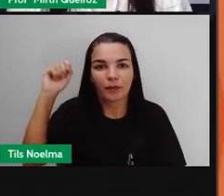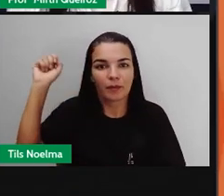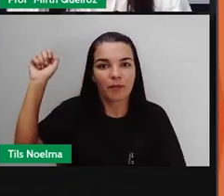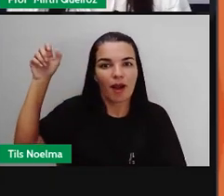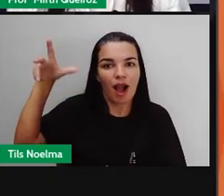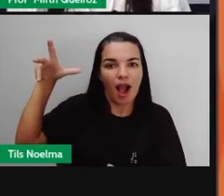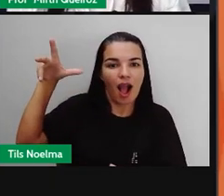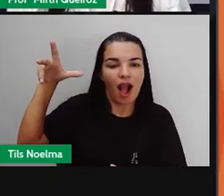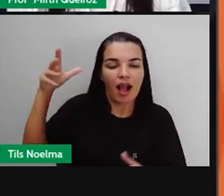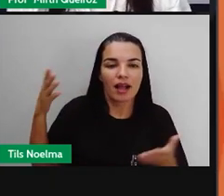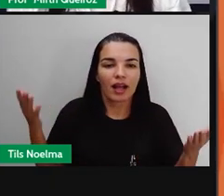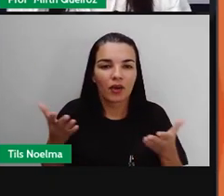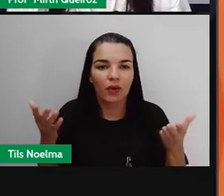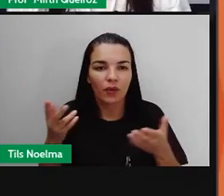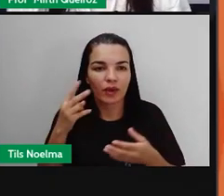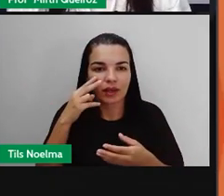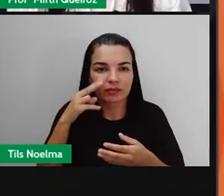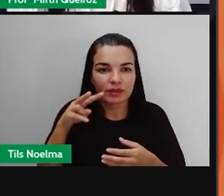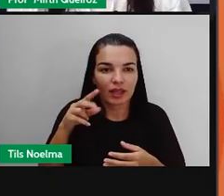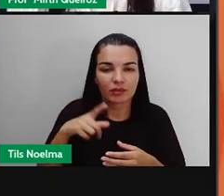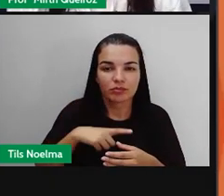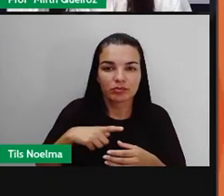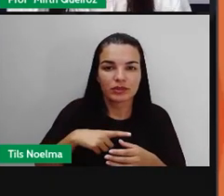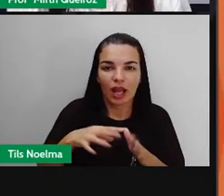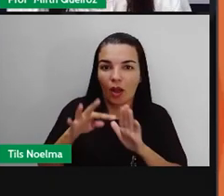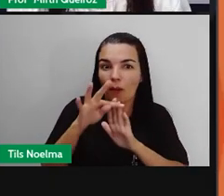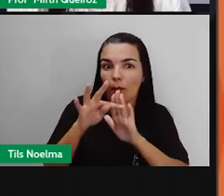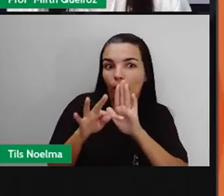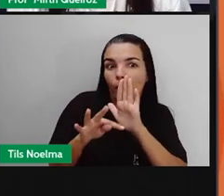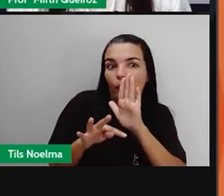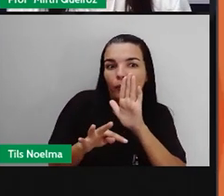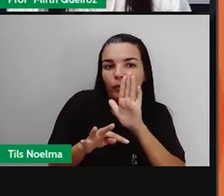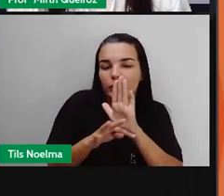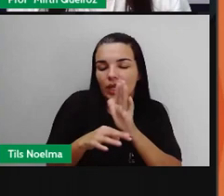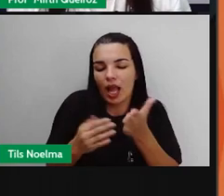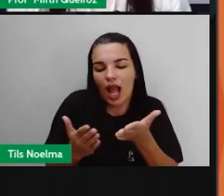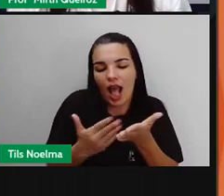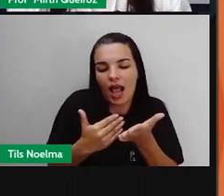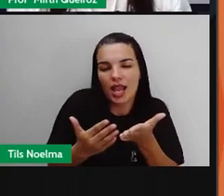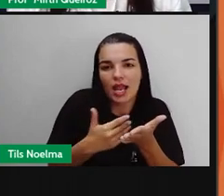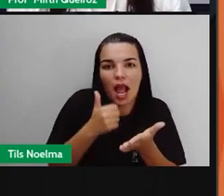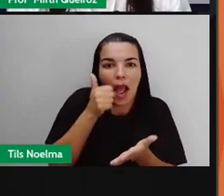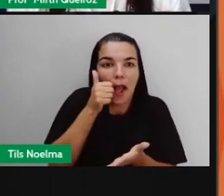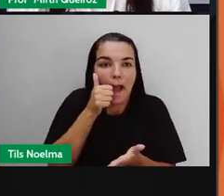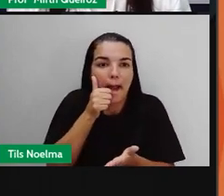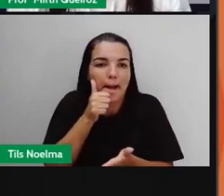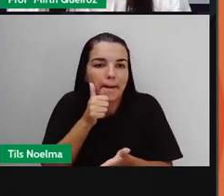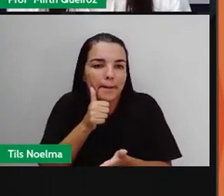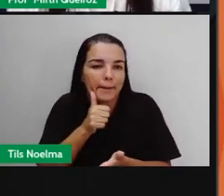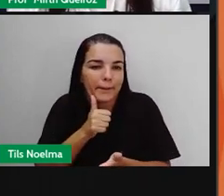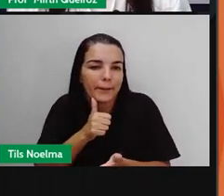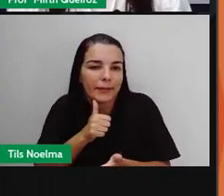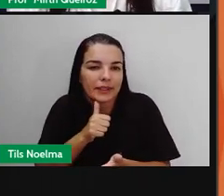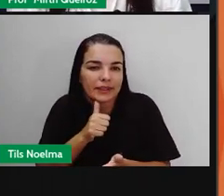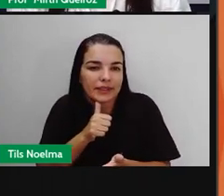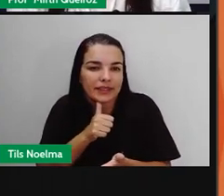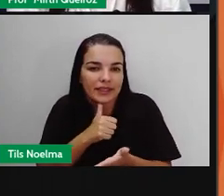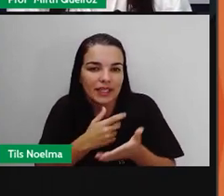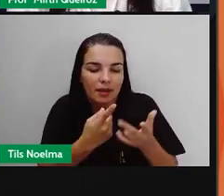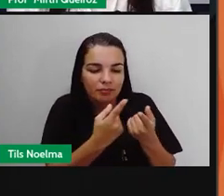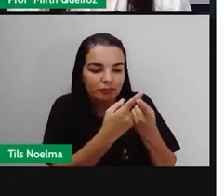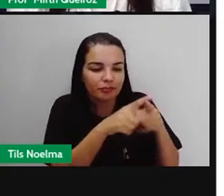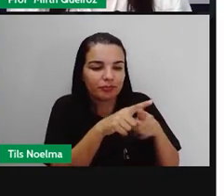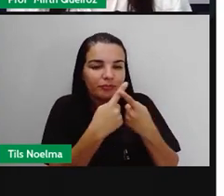para isso, a Pró trouxe aqui para vocês um texto, né, um livro, que é A Moça Tecelã, de Marina